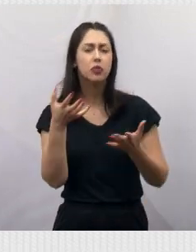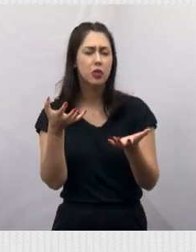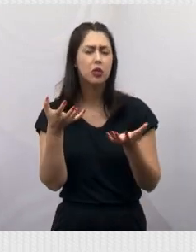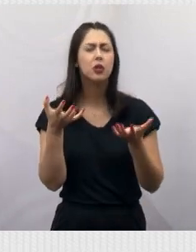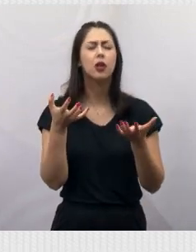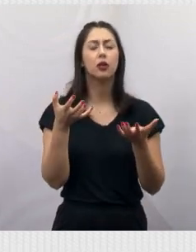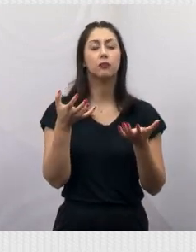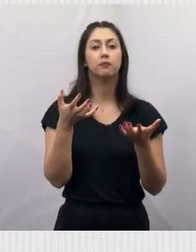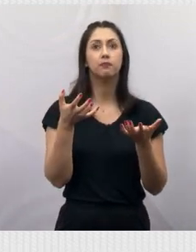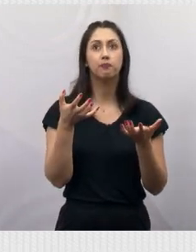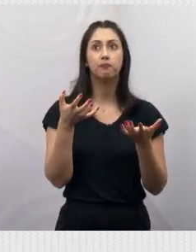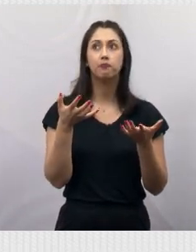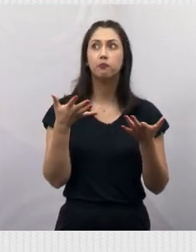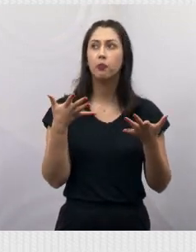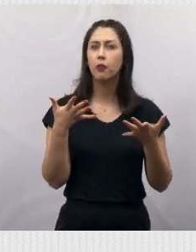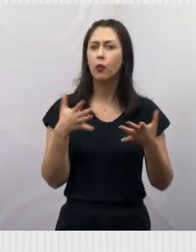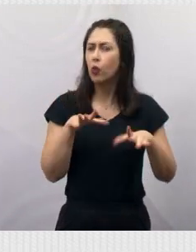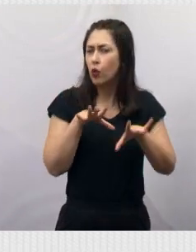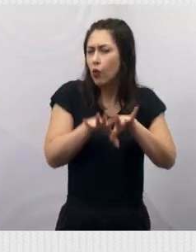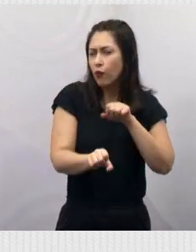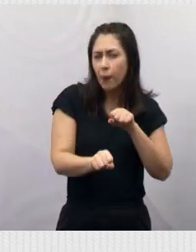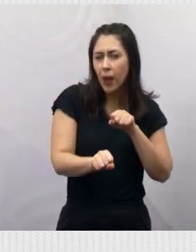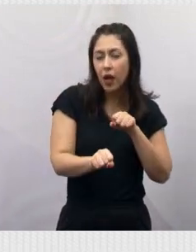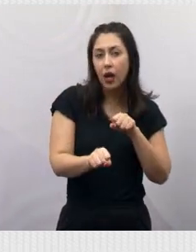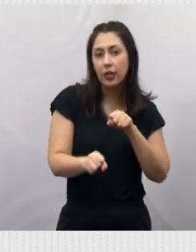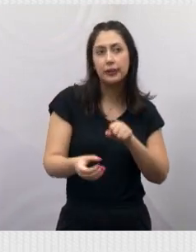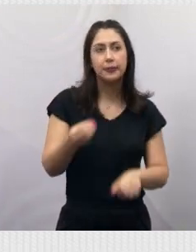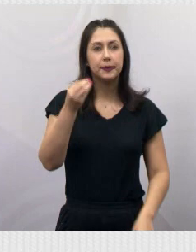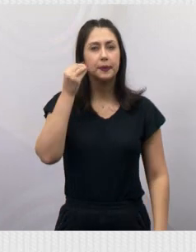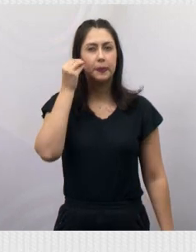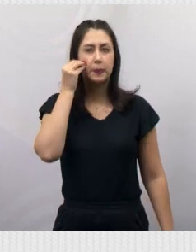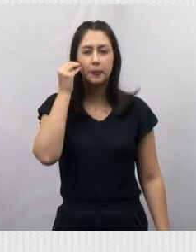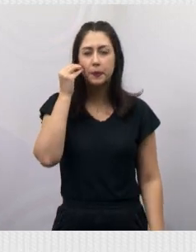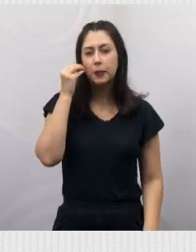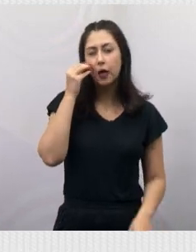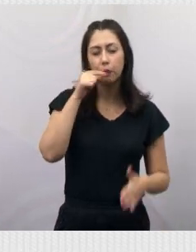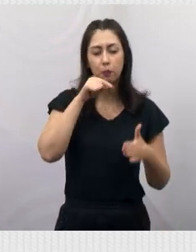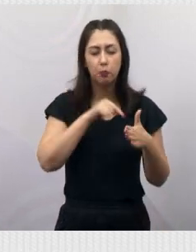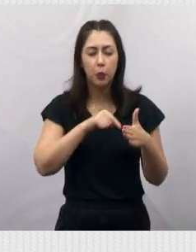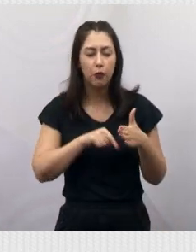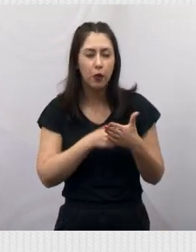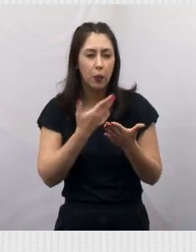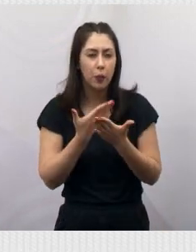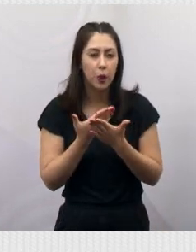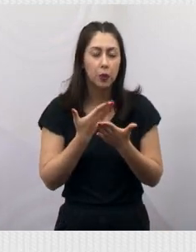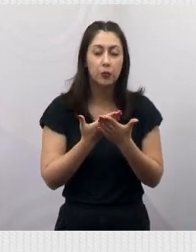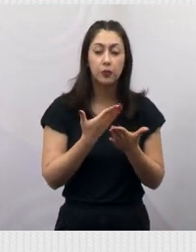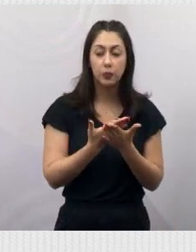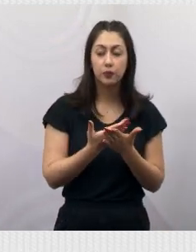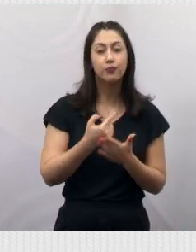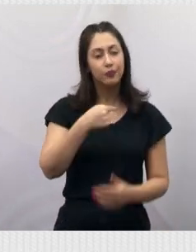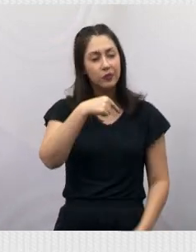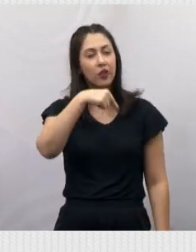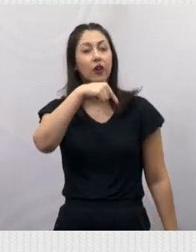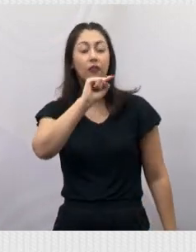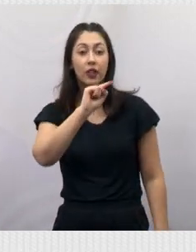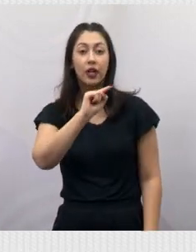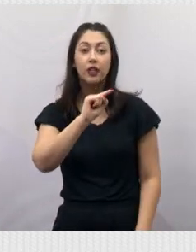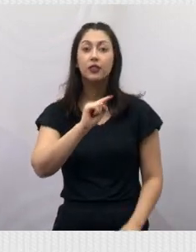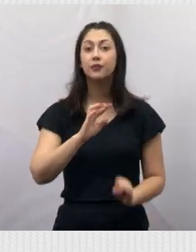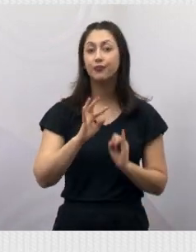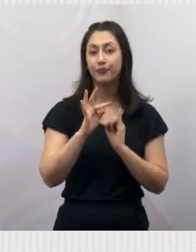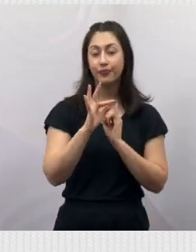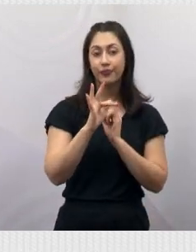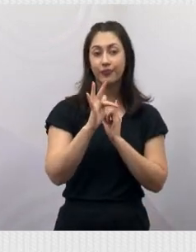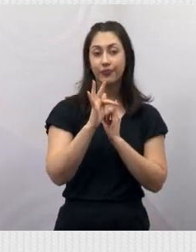mais se formar, procurar se aprofundar nos estudos, vá lá no